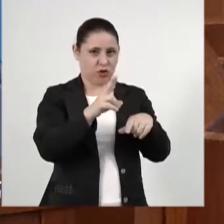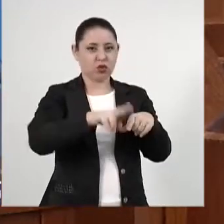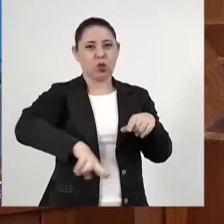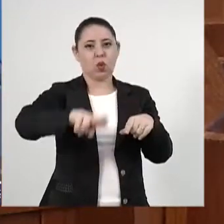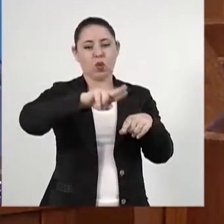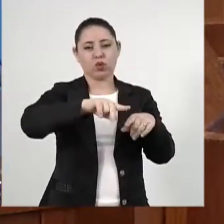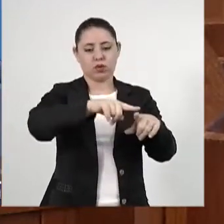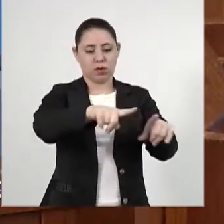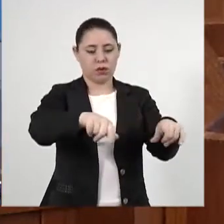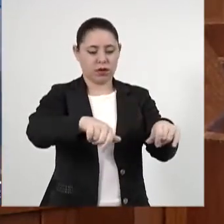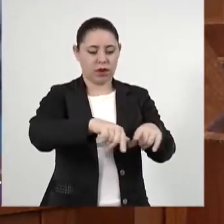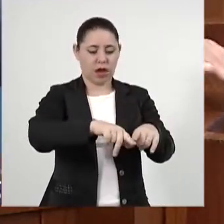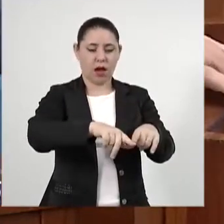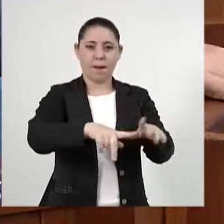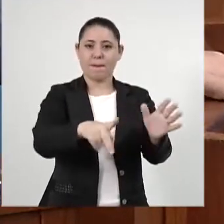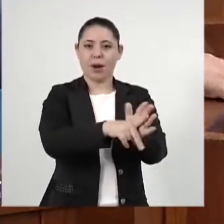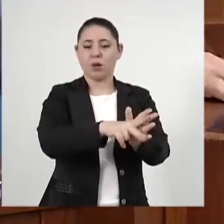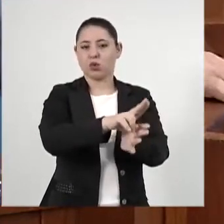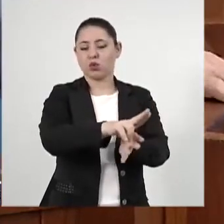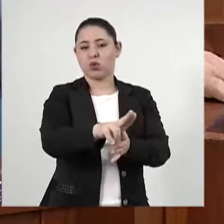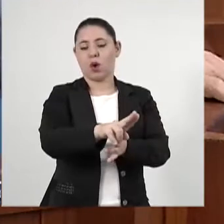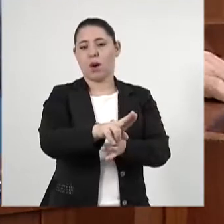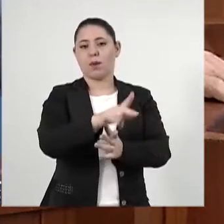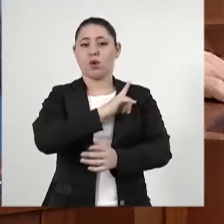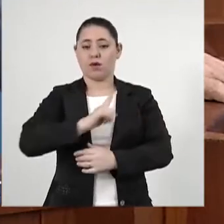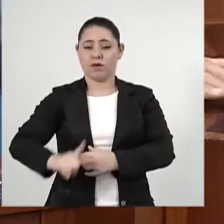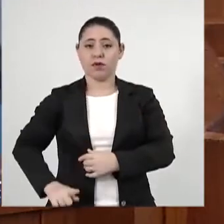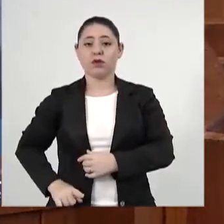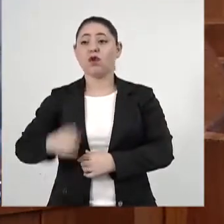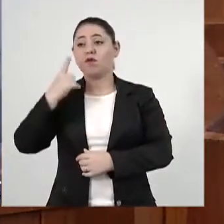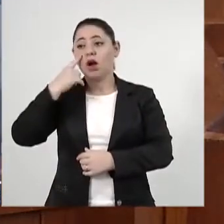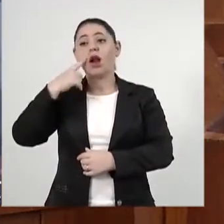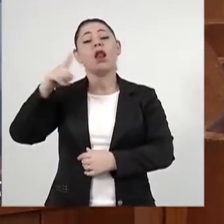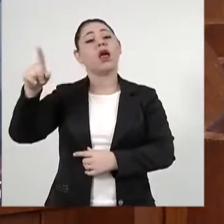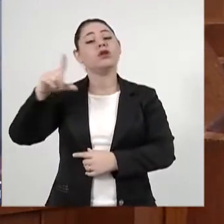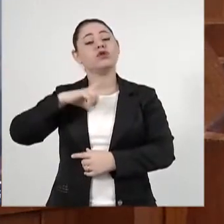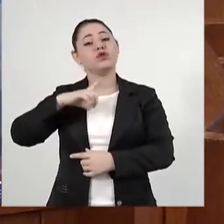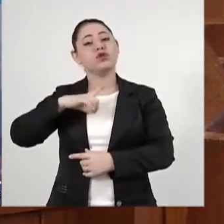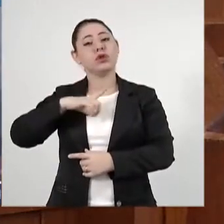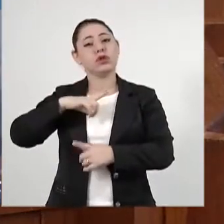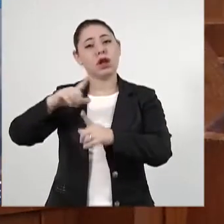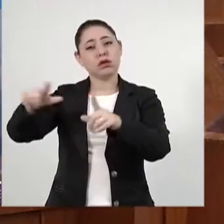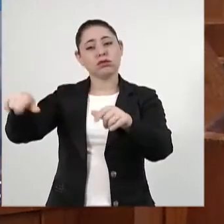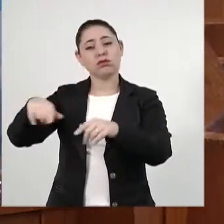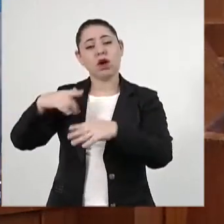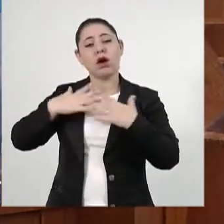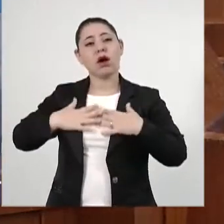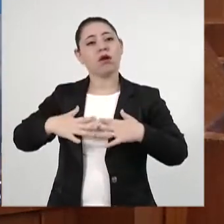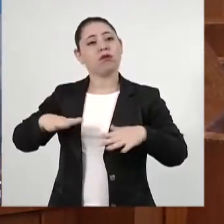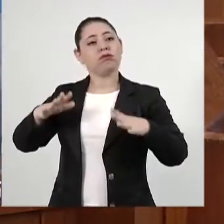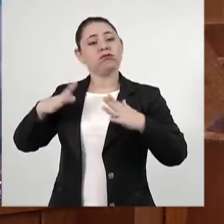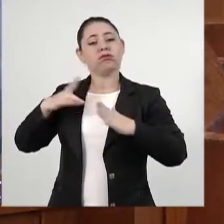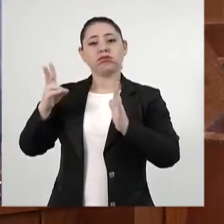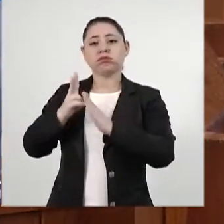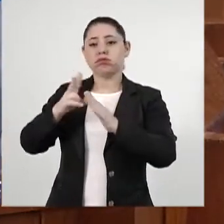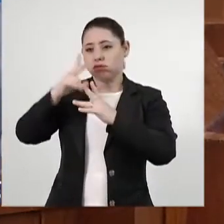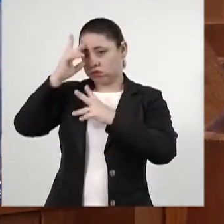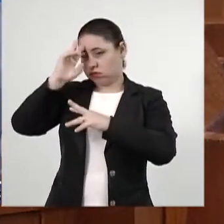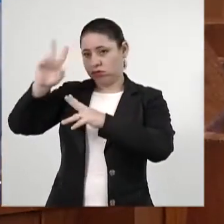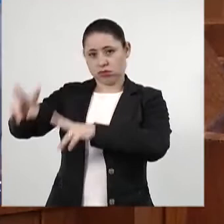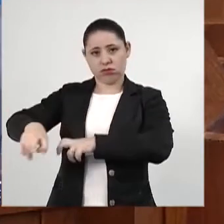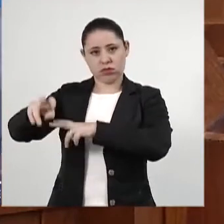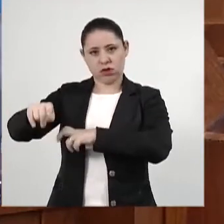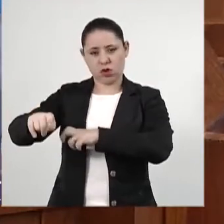uma terra no nome da União. Vê o que fizeram em Roraima, falei com Vossa Excelência, lá tinha uma vida tranquila entre os índios e o produtor rural, mas lá